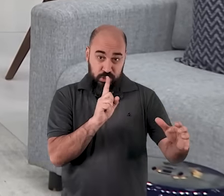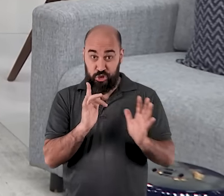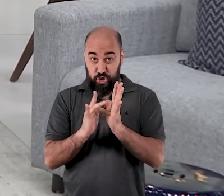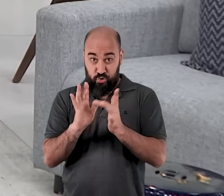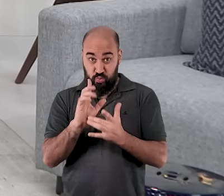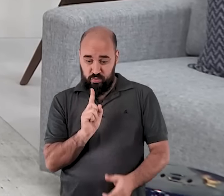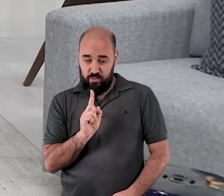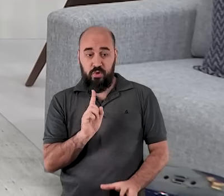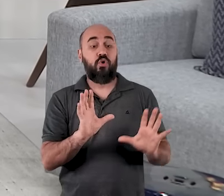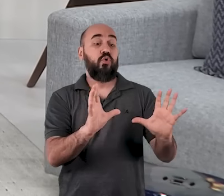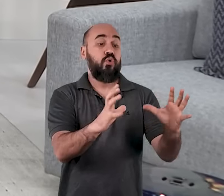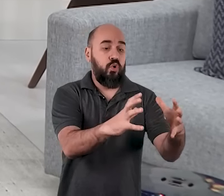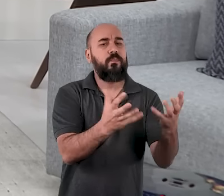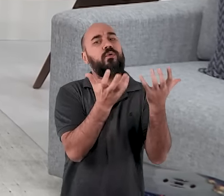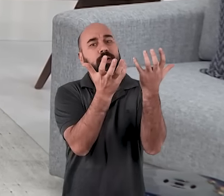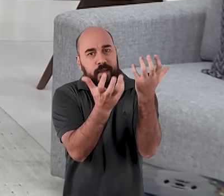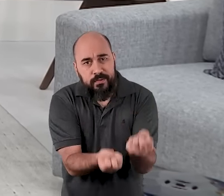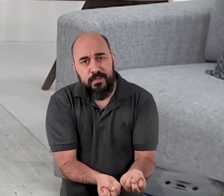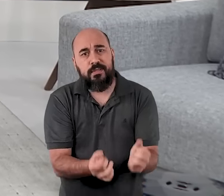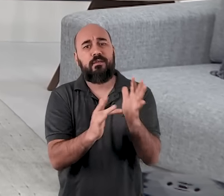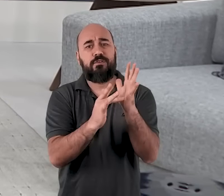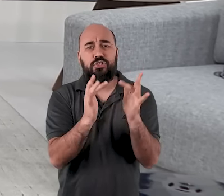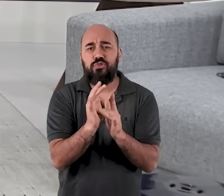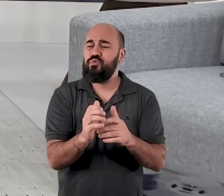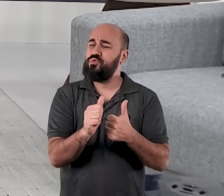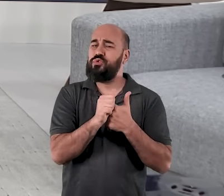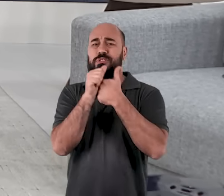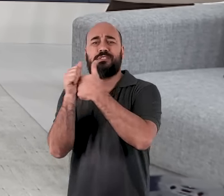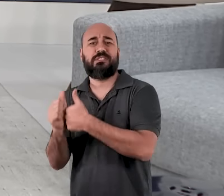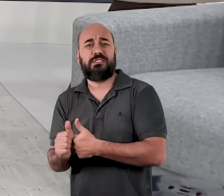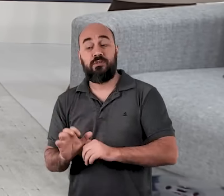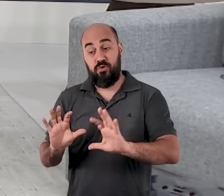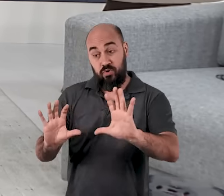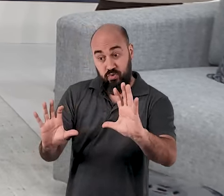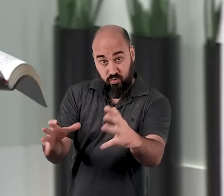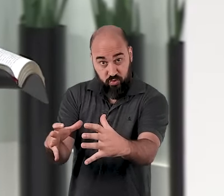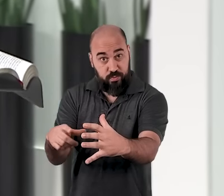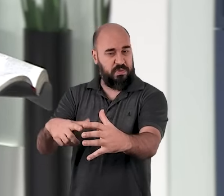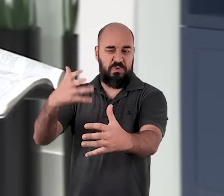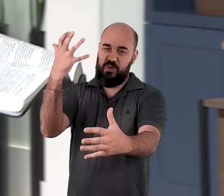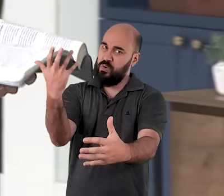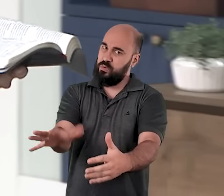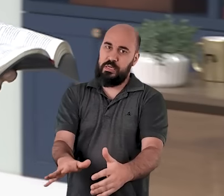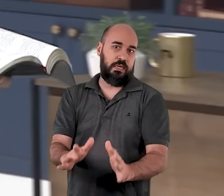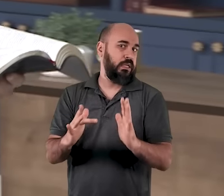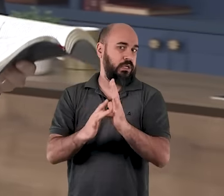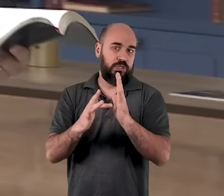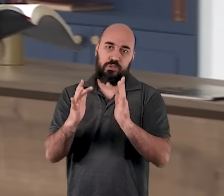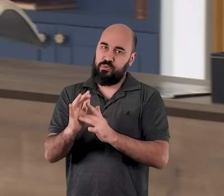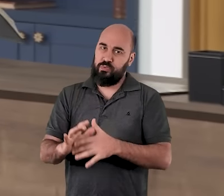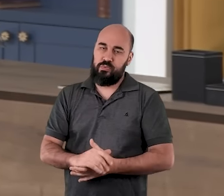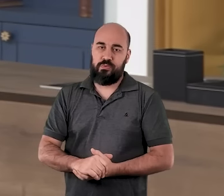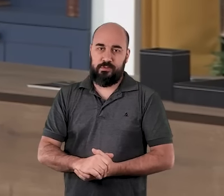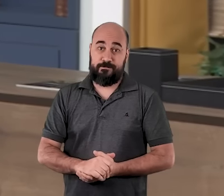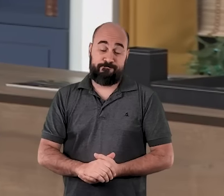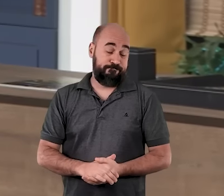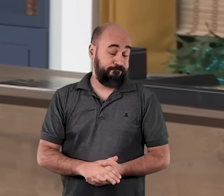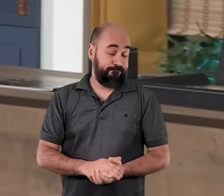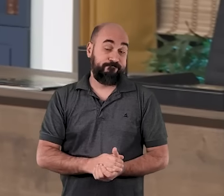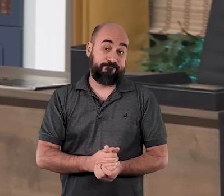outros o rejeitavam, o desprezavam e até o perseguiam. Outro exemplo está aqui no Evangelho de